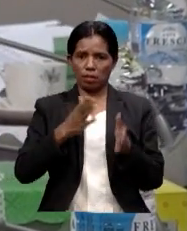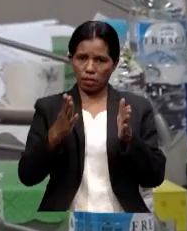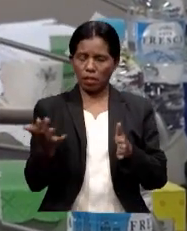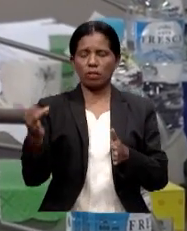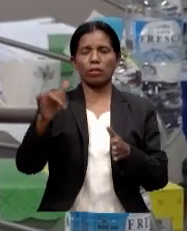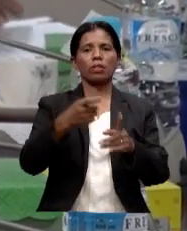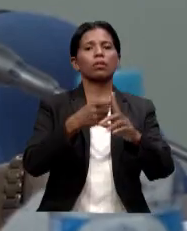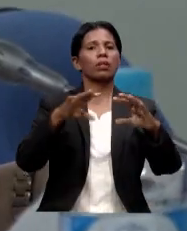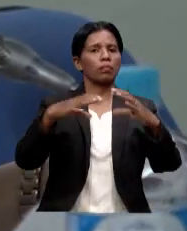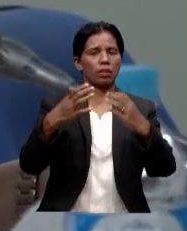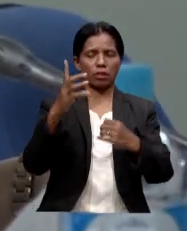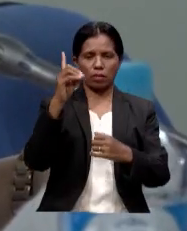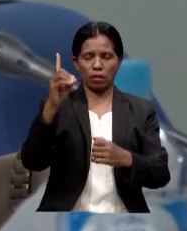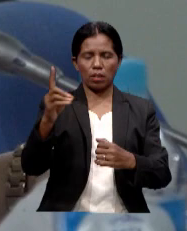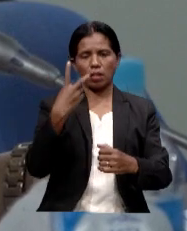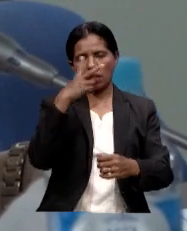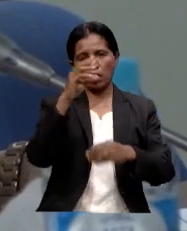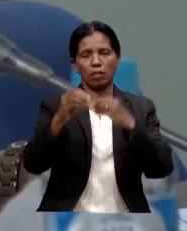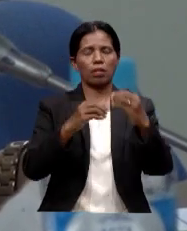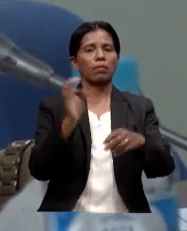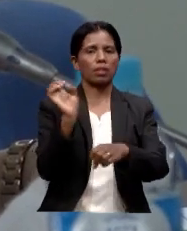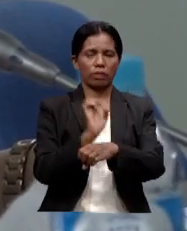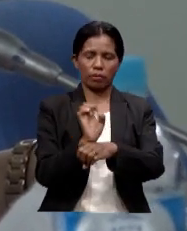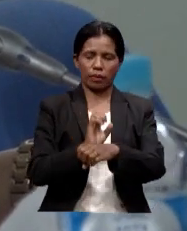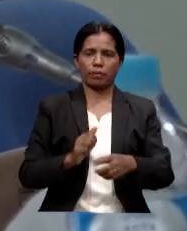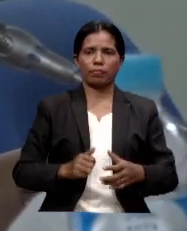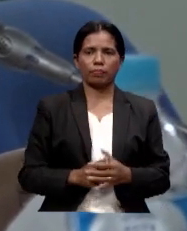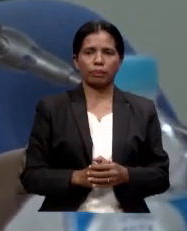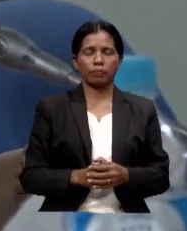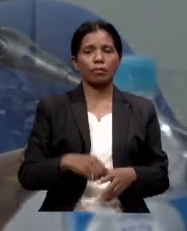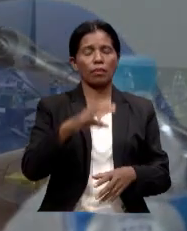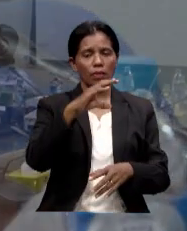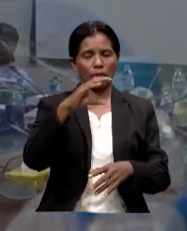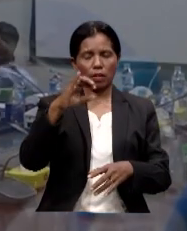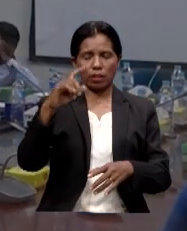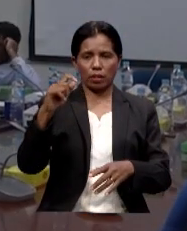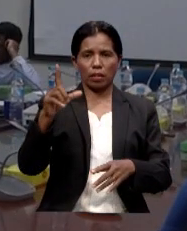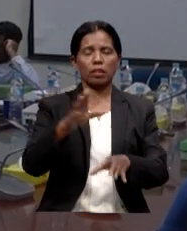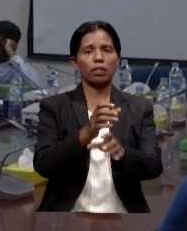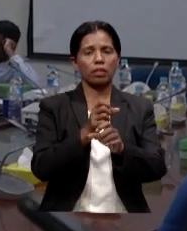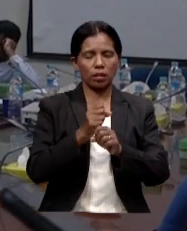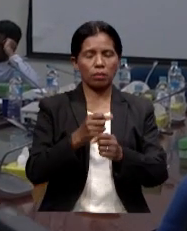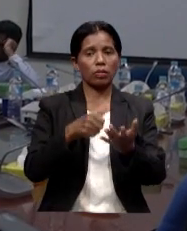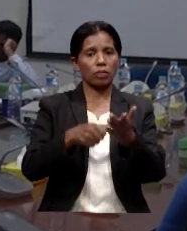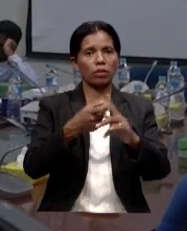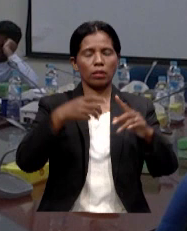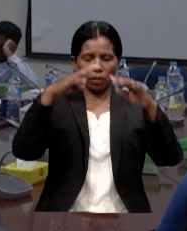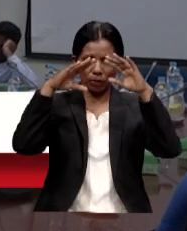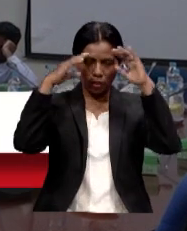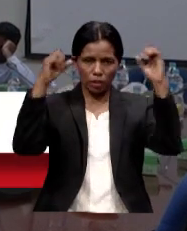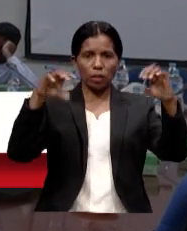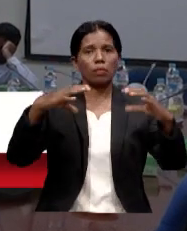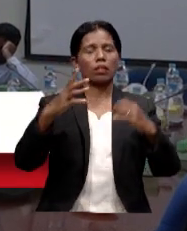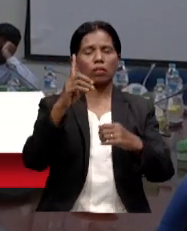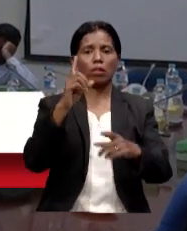husi comissão de nebe trata assunto economia. Câmara Comércio e Indústria Timor Leste, simo convito si presidente comissão de atu